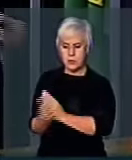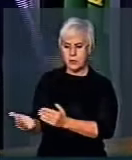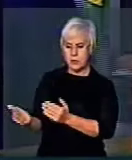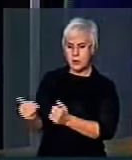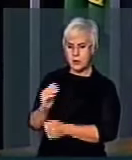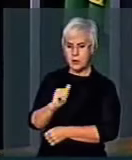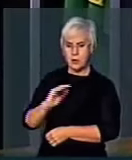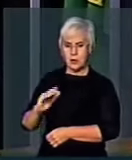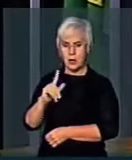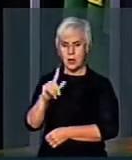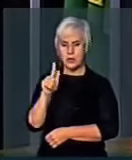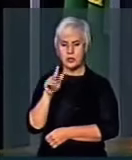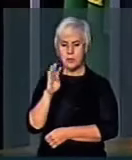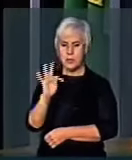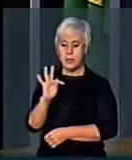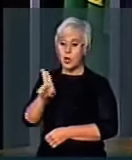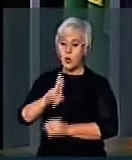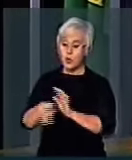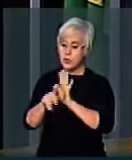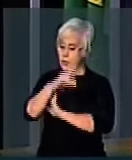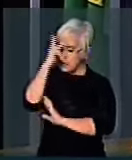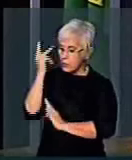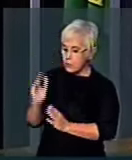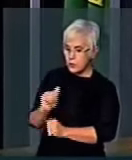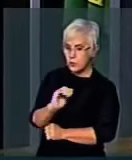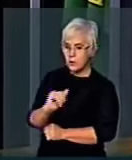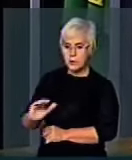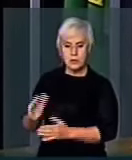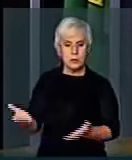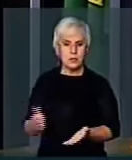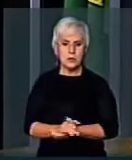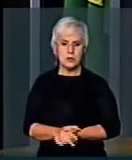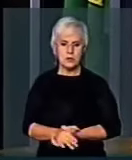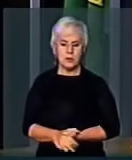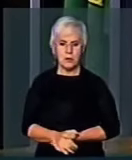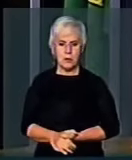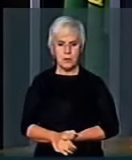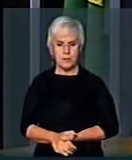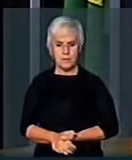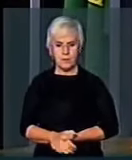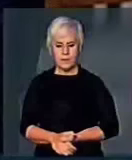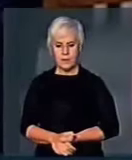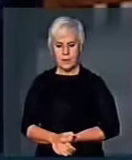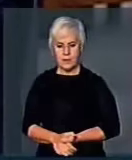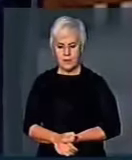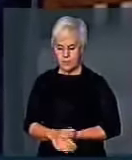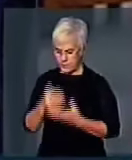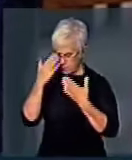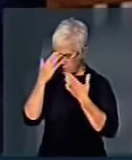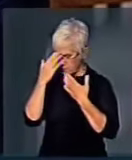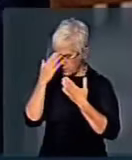LGBT, usando personagens adolescentes. Eu passo a palavra, Feliciano, por 1 minuto, Vossa Excelência, com muito prazer. Muito obrigado,